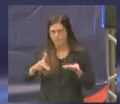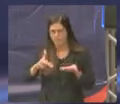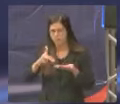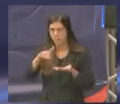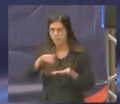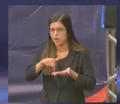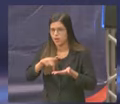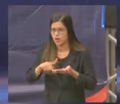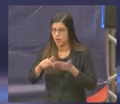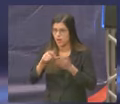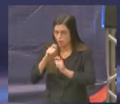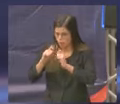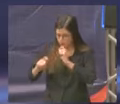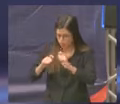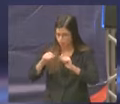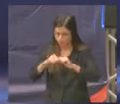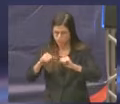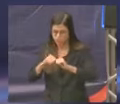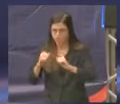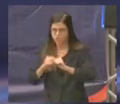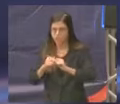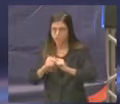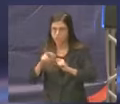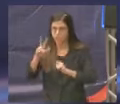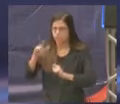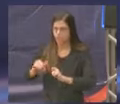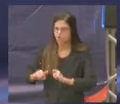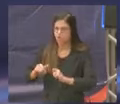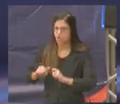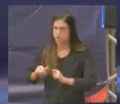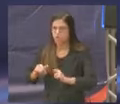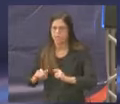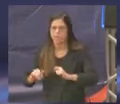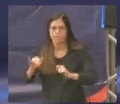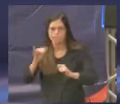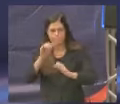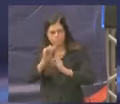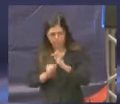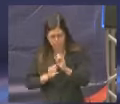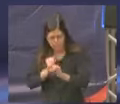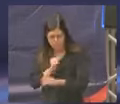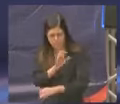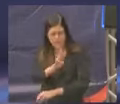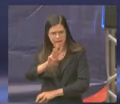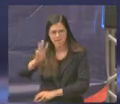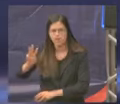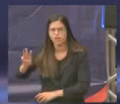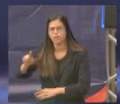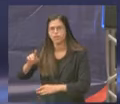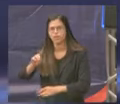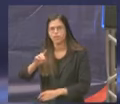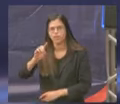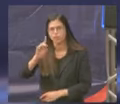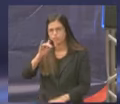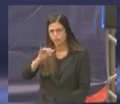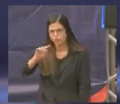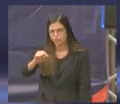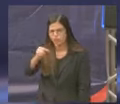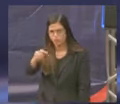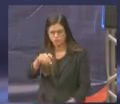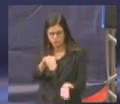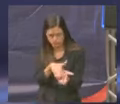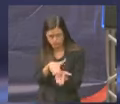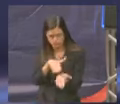mesma reportagem que ele faz vai para o portal, está no dia seguinte no jornal